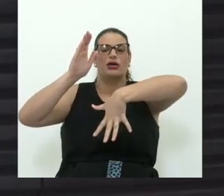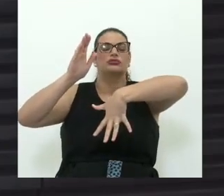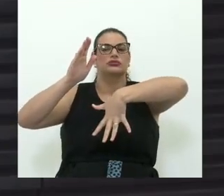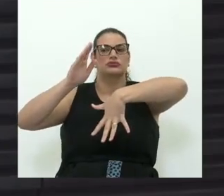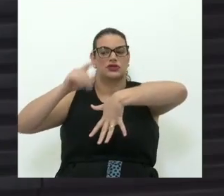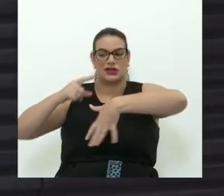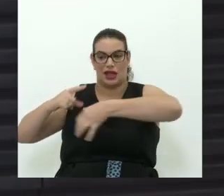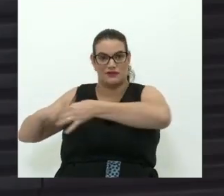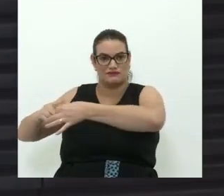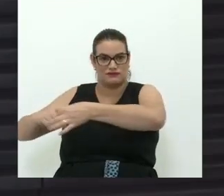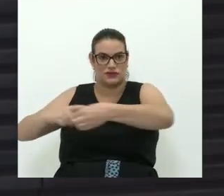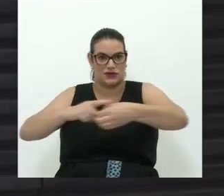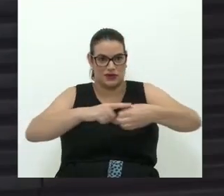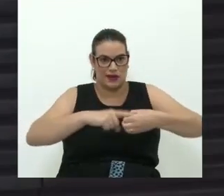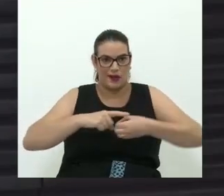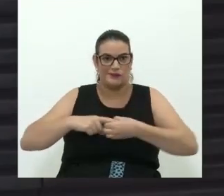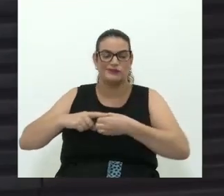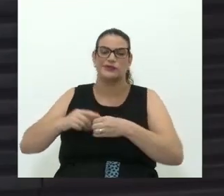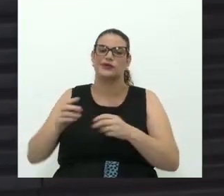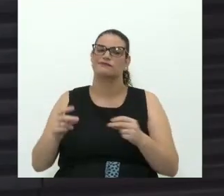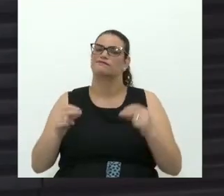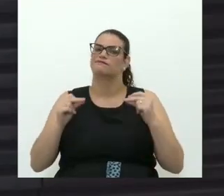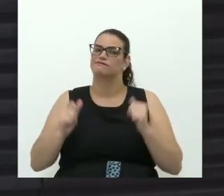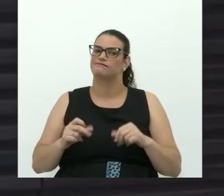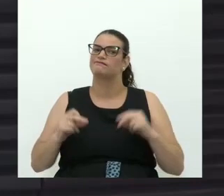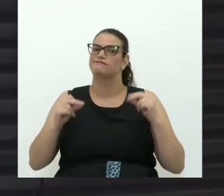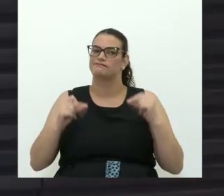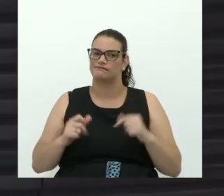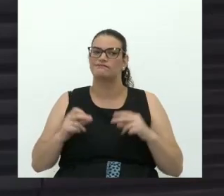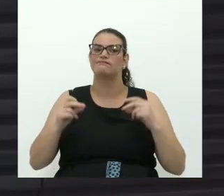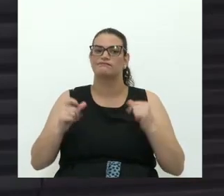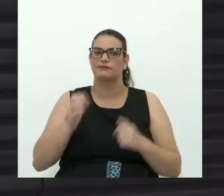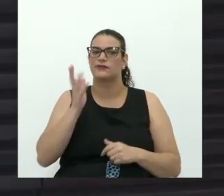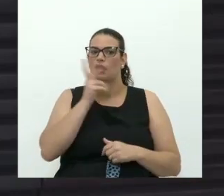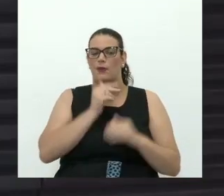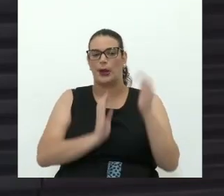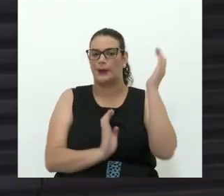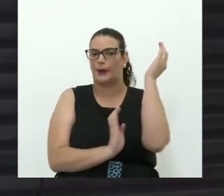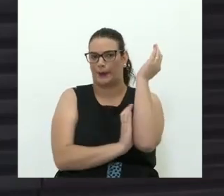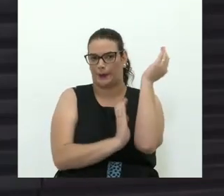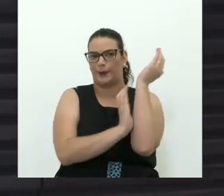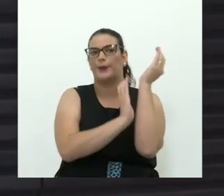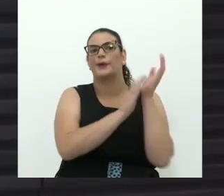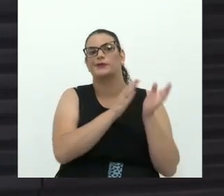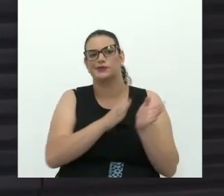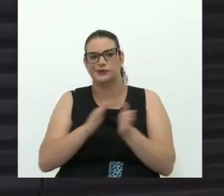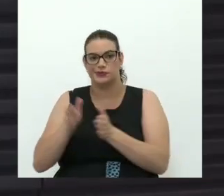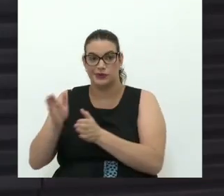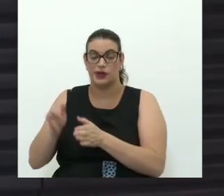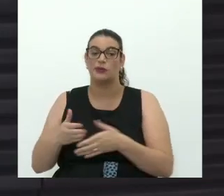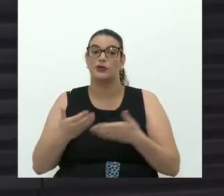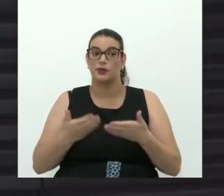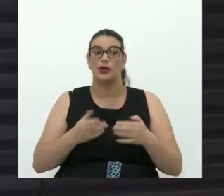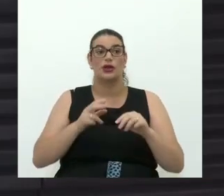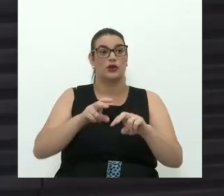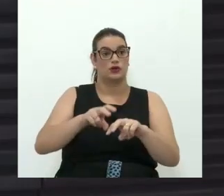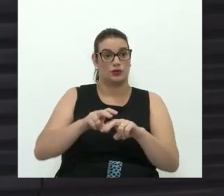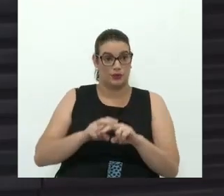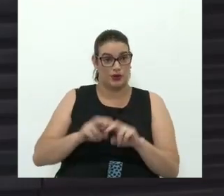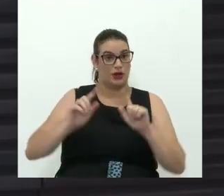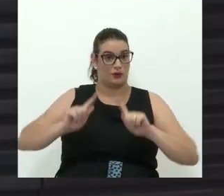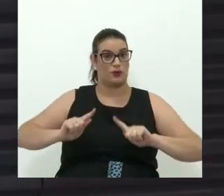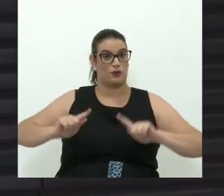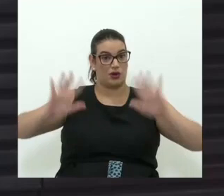leva um tempo e ó a algumas etapas e isso que Guarulhos é o